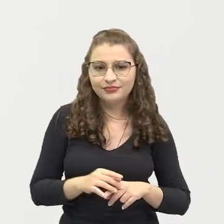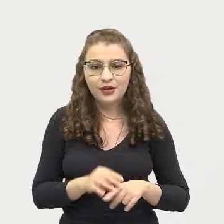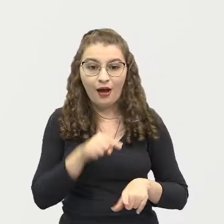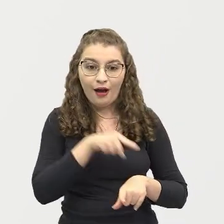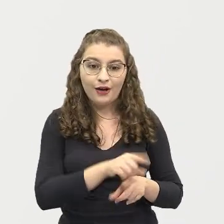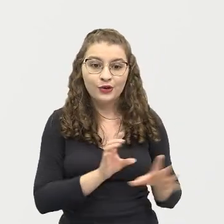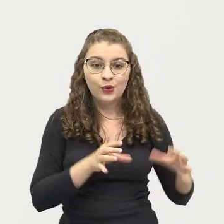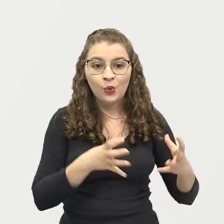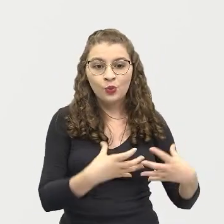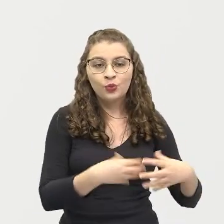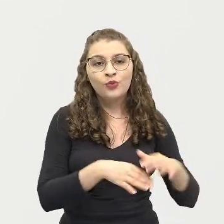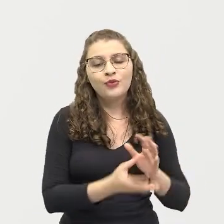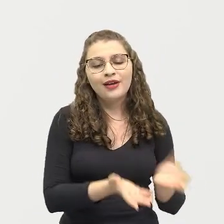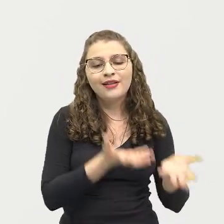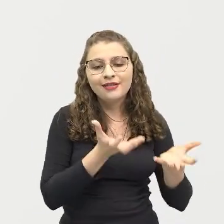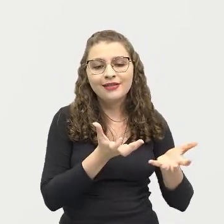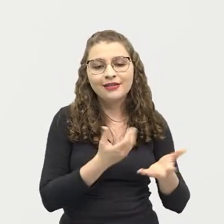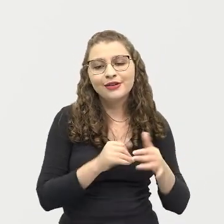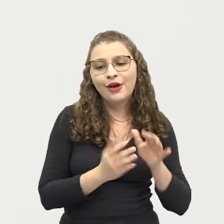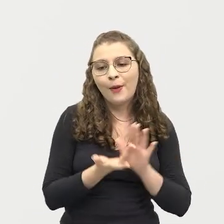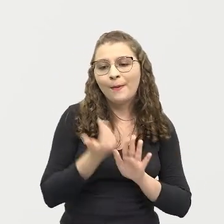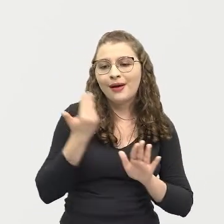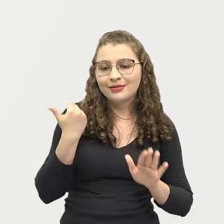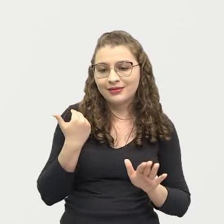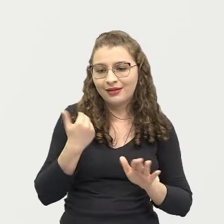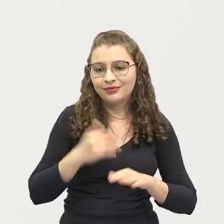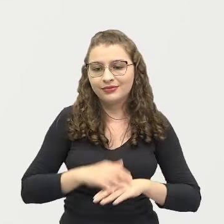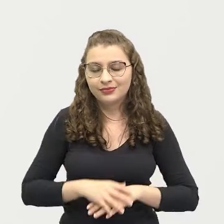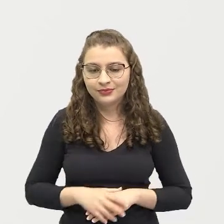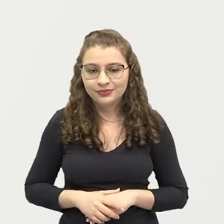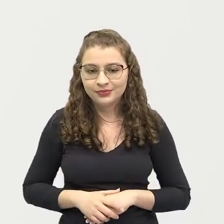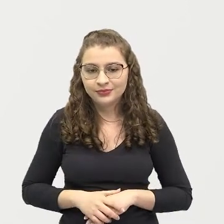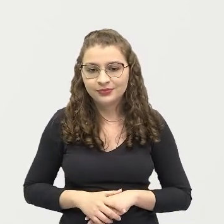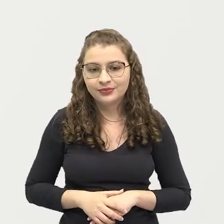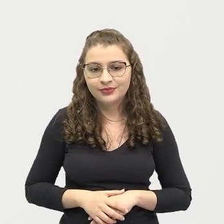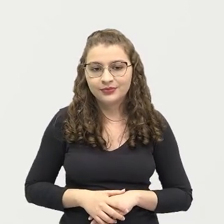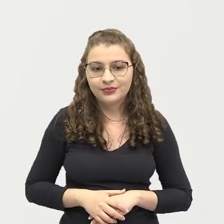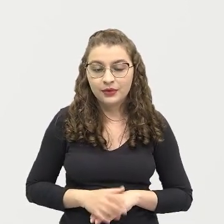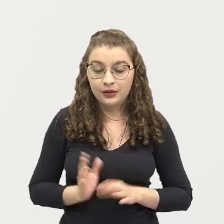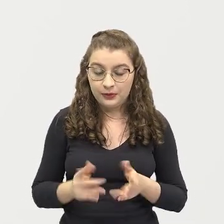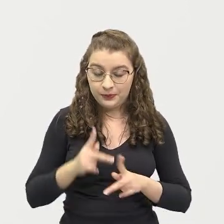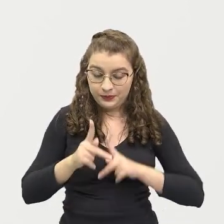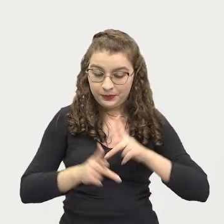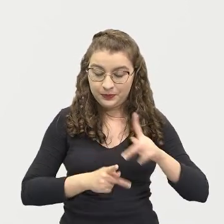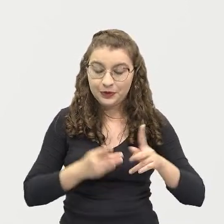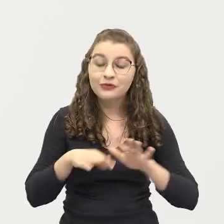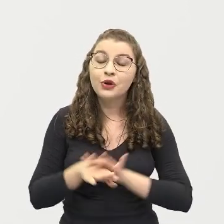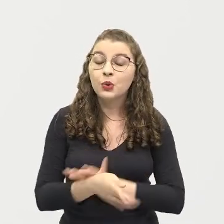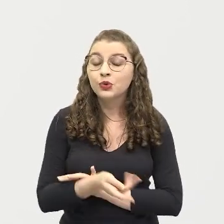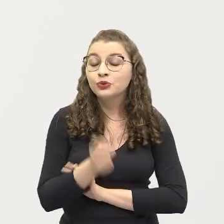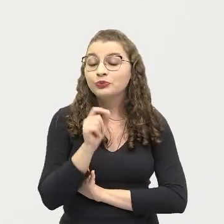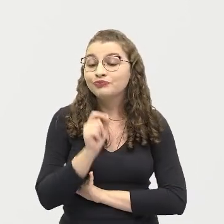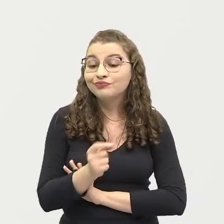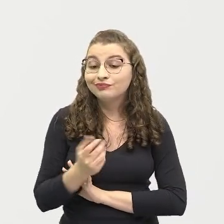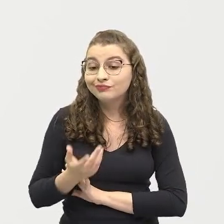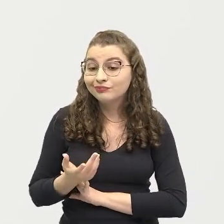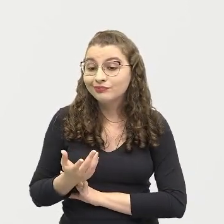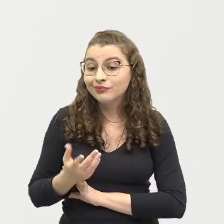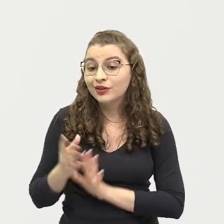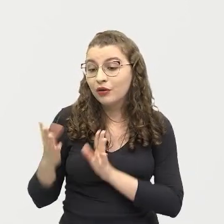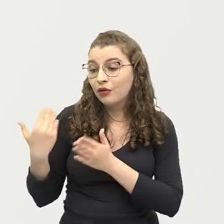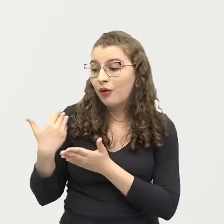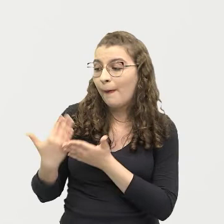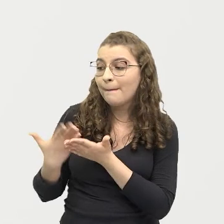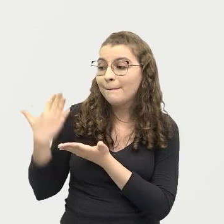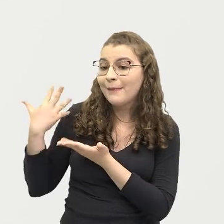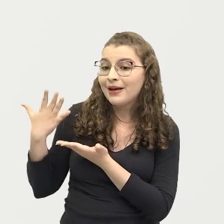modelos como sinônimo de beleza. Foi o que eu acabei de falar aqui, né? O público era acostumado com esse modelo,